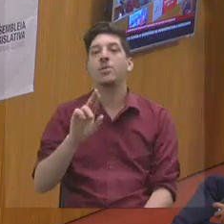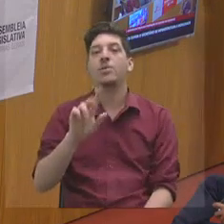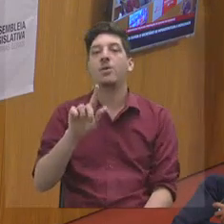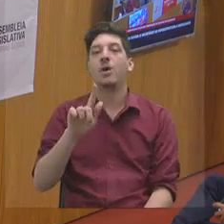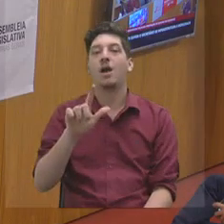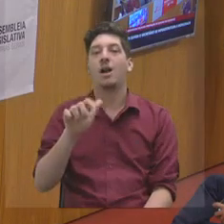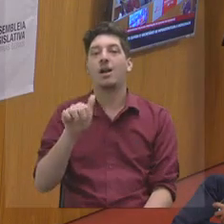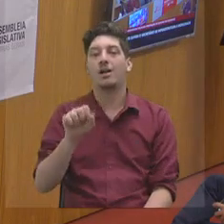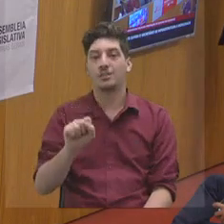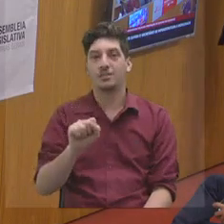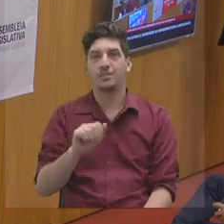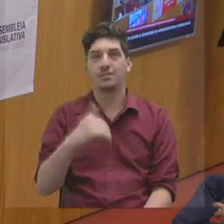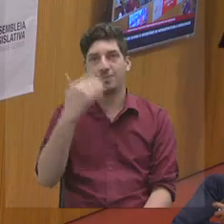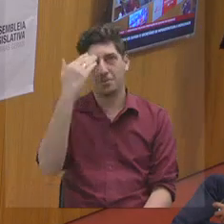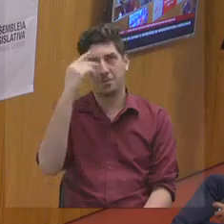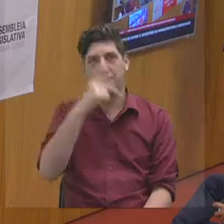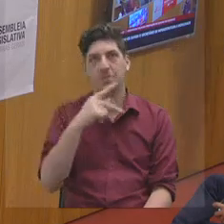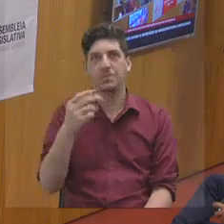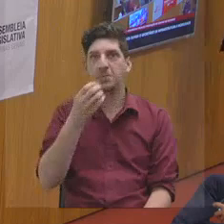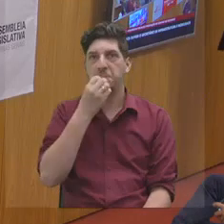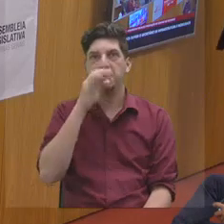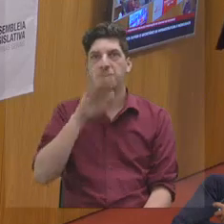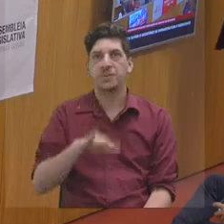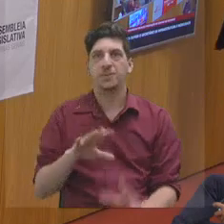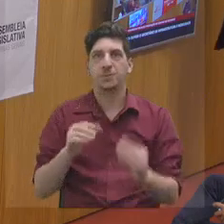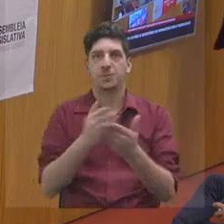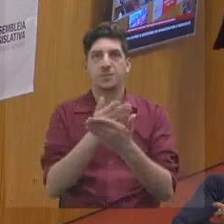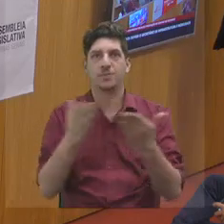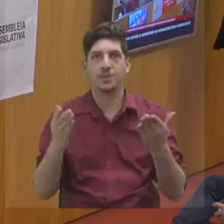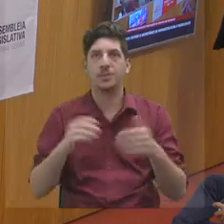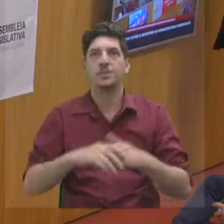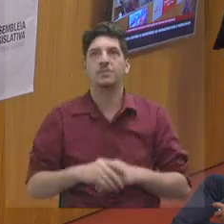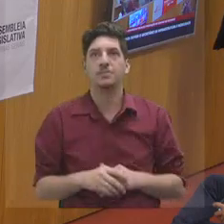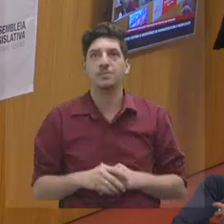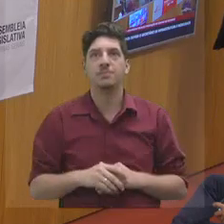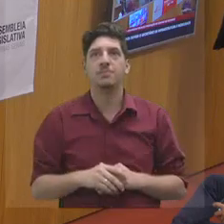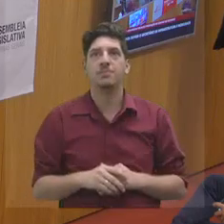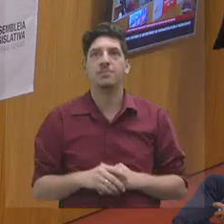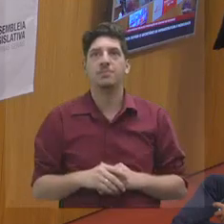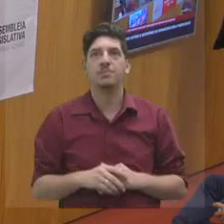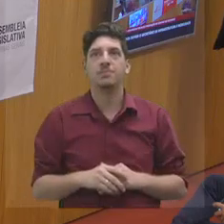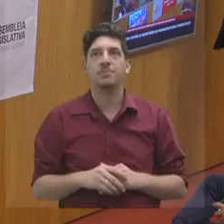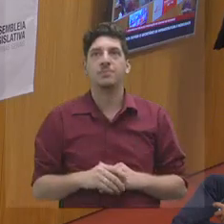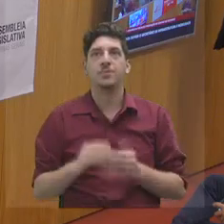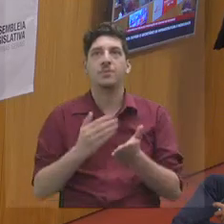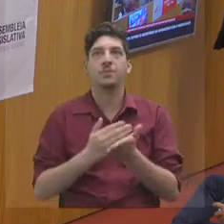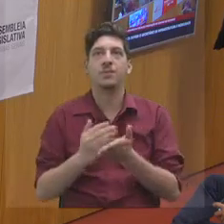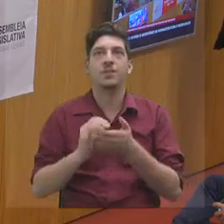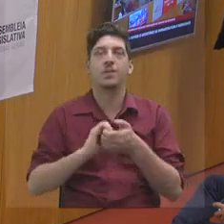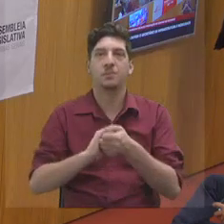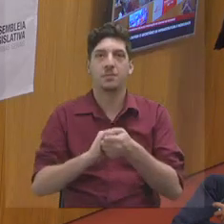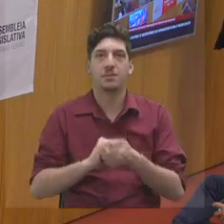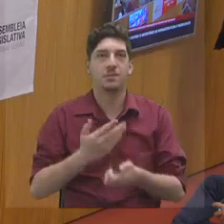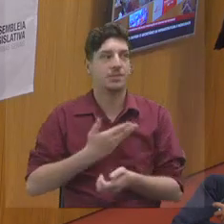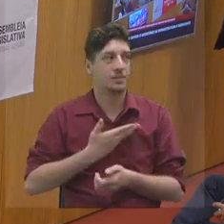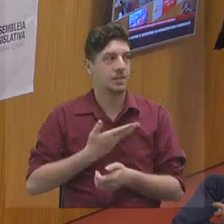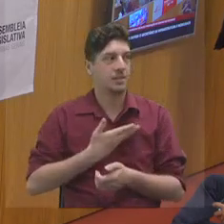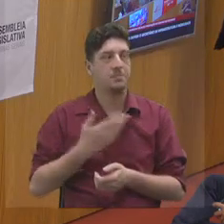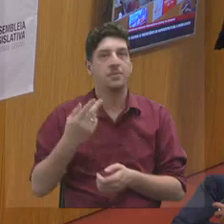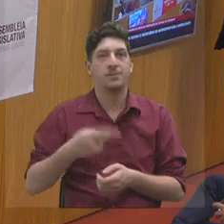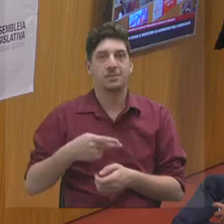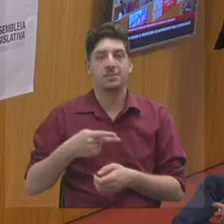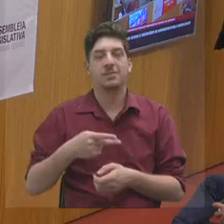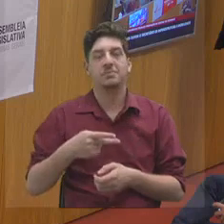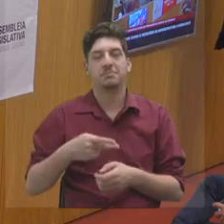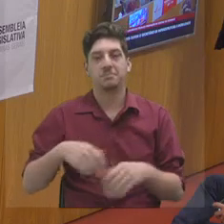obrigado senhor presidente Boa tarde a todos eu quero começar cumprimentando meus colegas aqui da casa